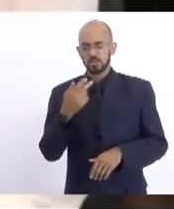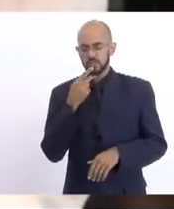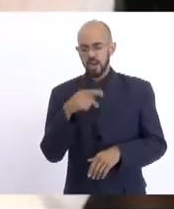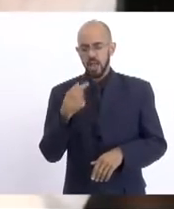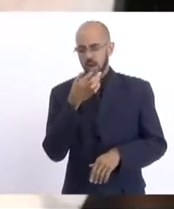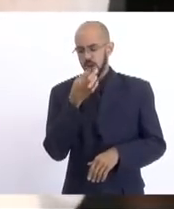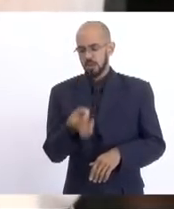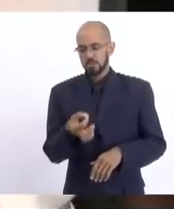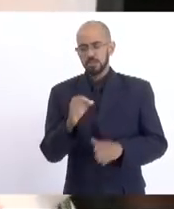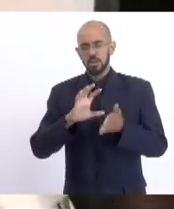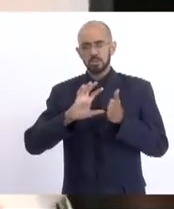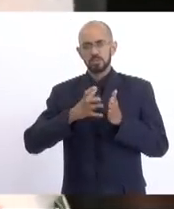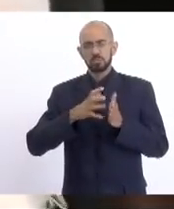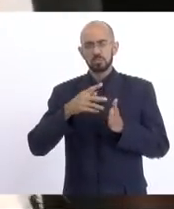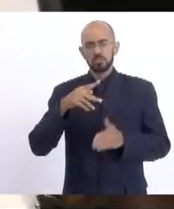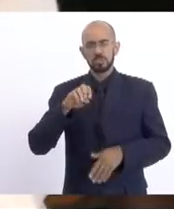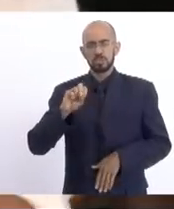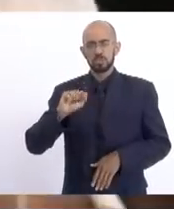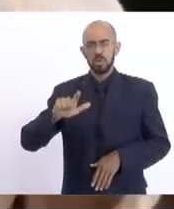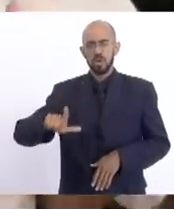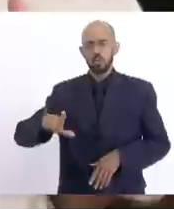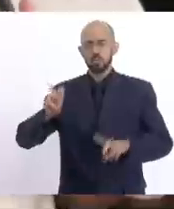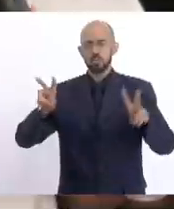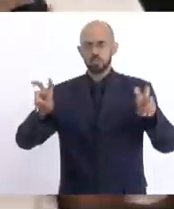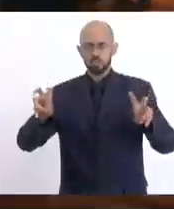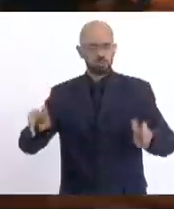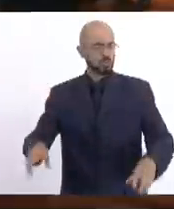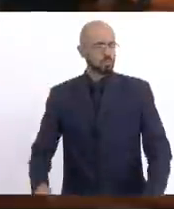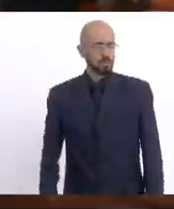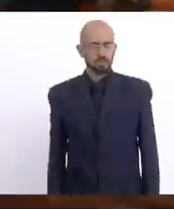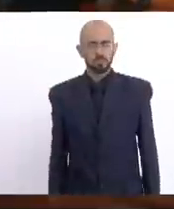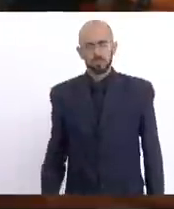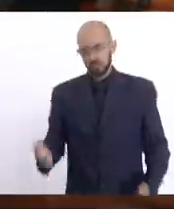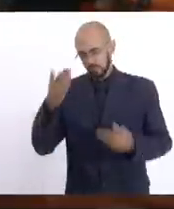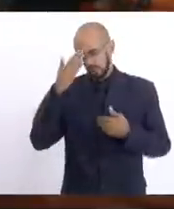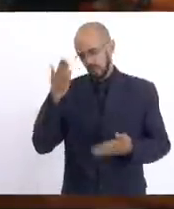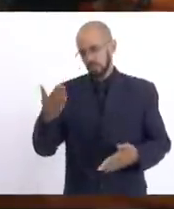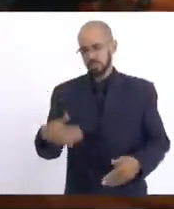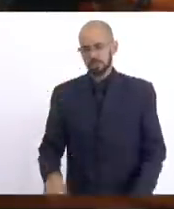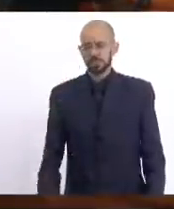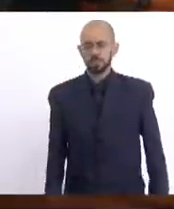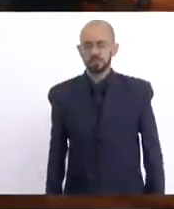posicionamento da bancada do pessoal com relação a esse tema. Obrigada.